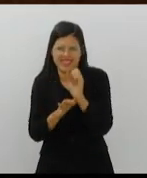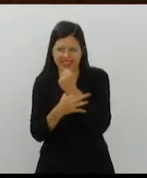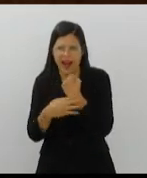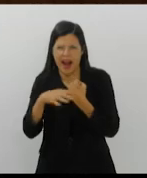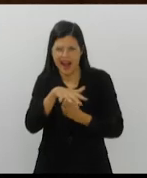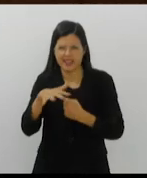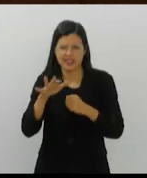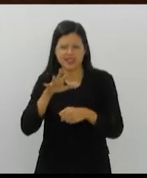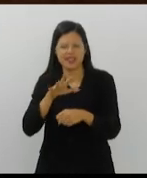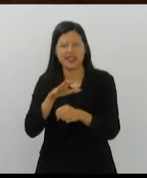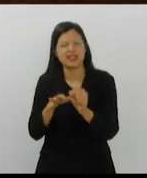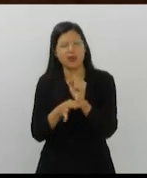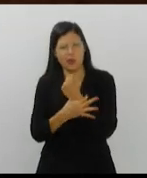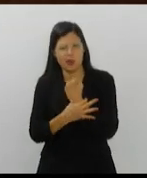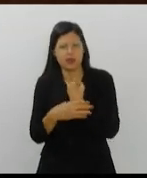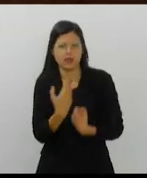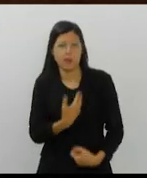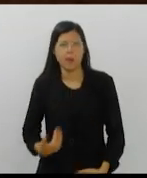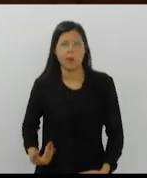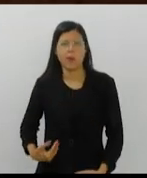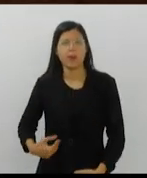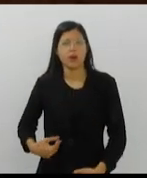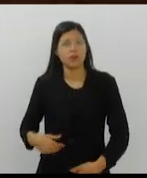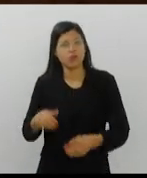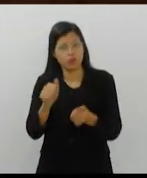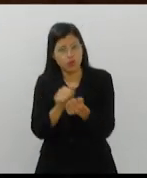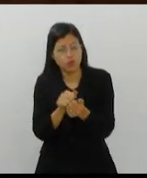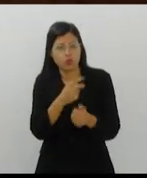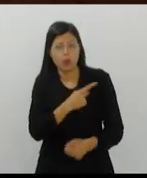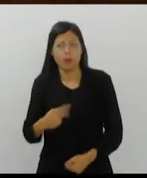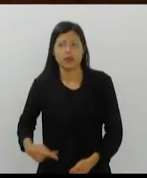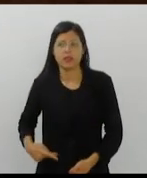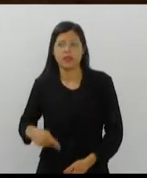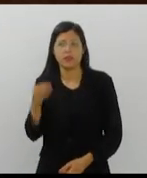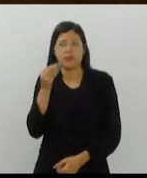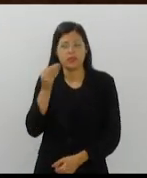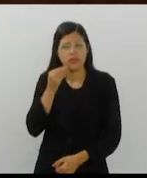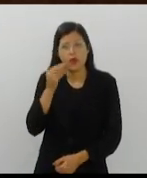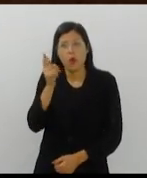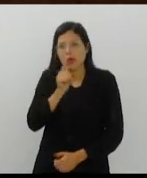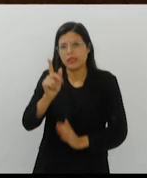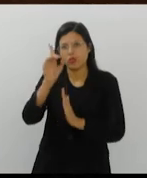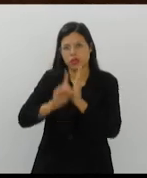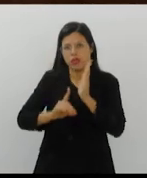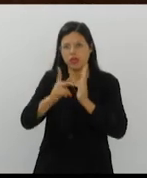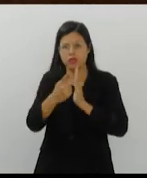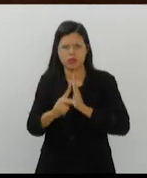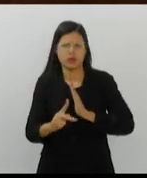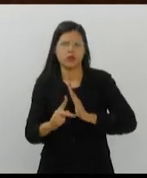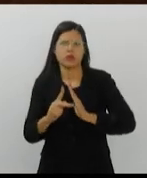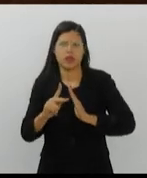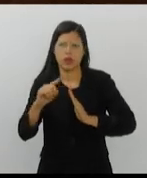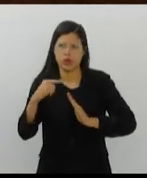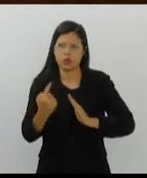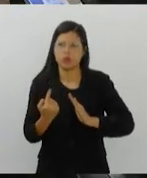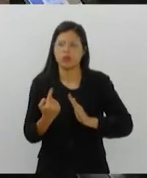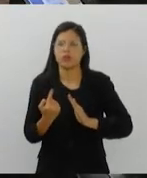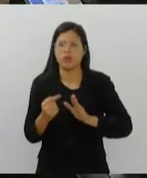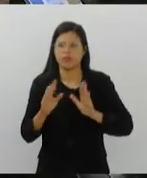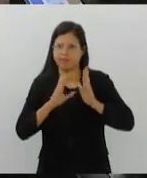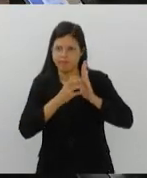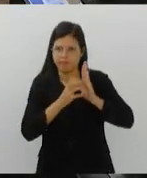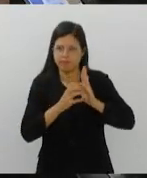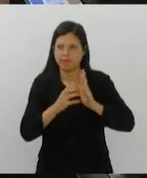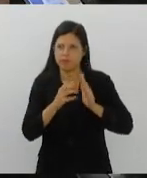presidente para que faça valer o direito de vocês. Podem contar com a nossa bancada sempre, irmão.